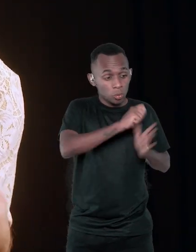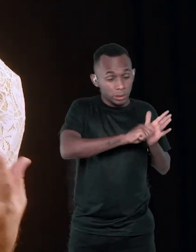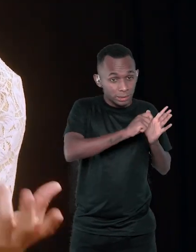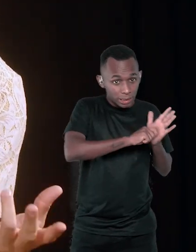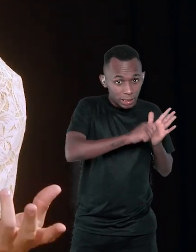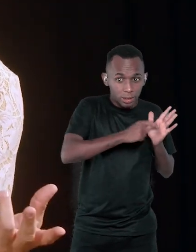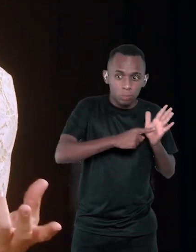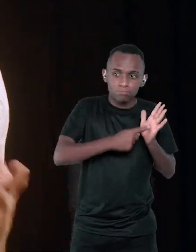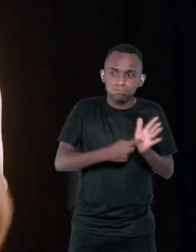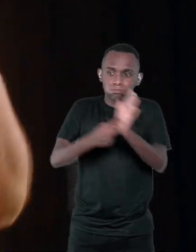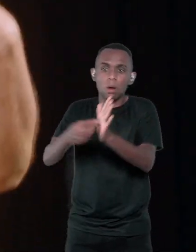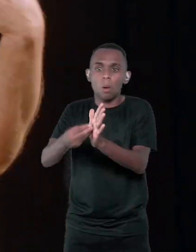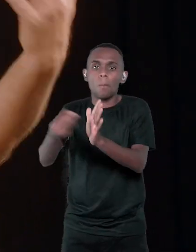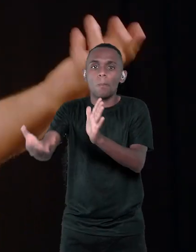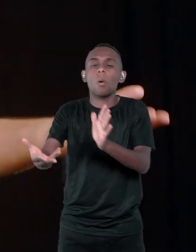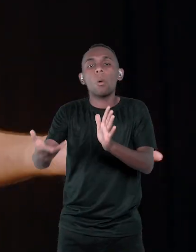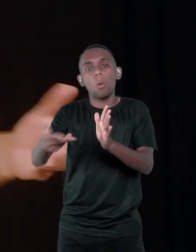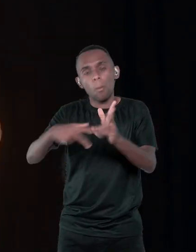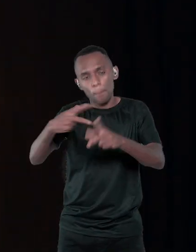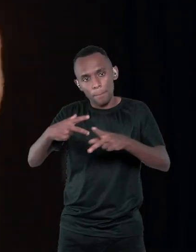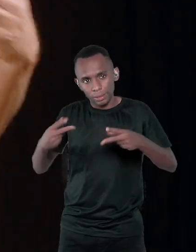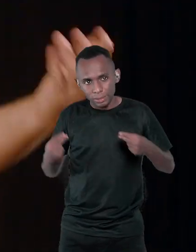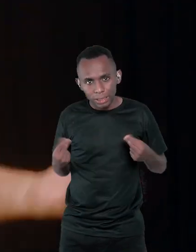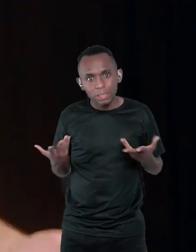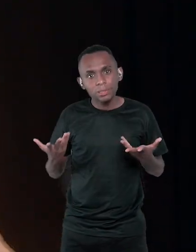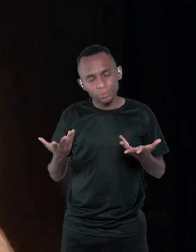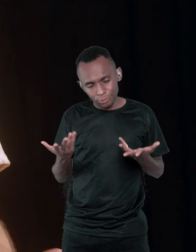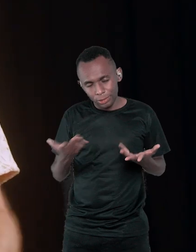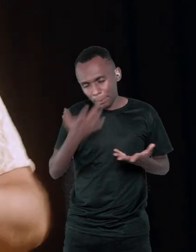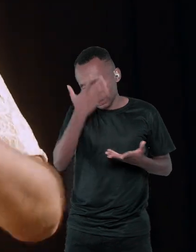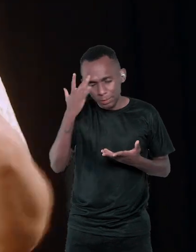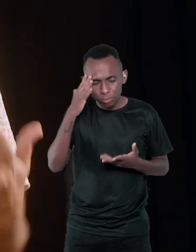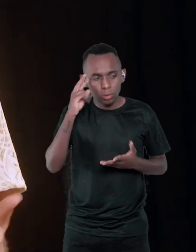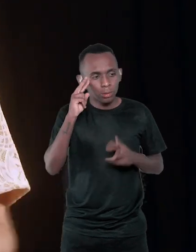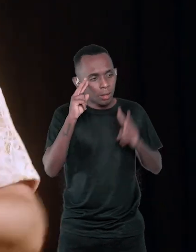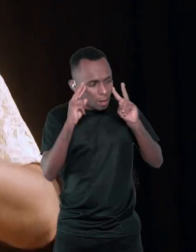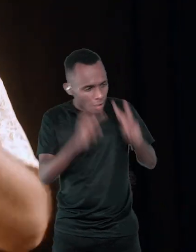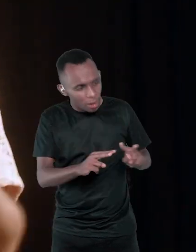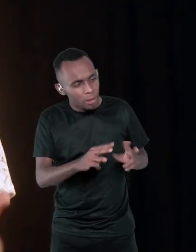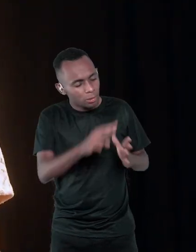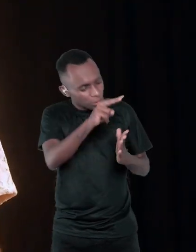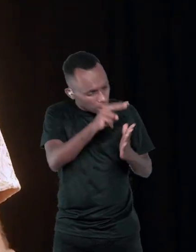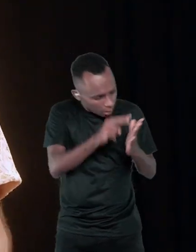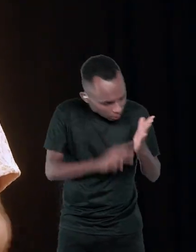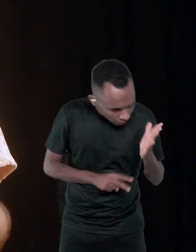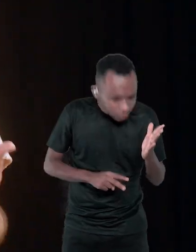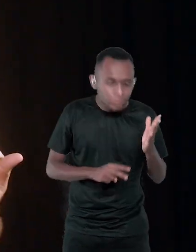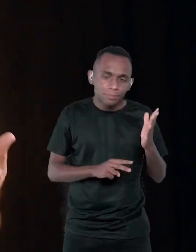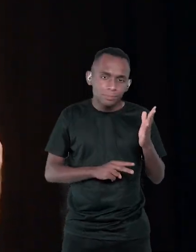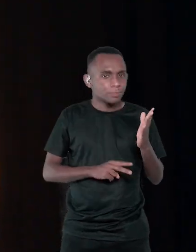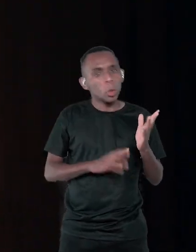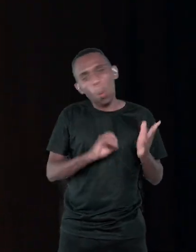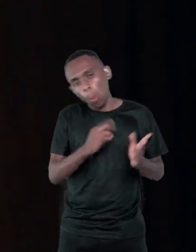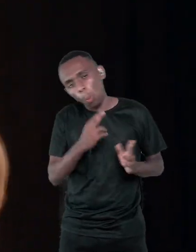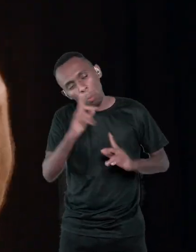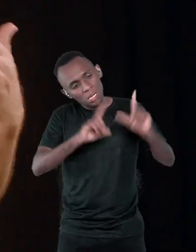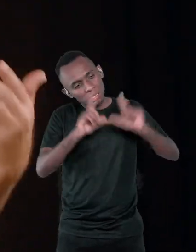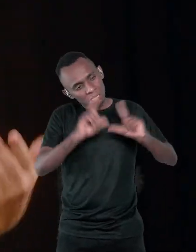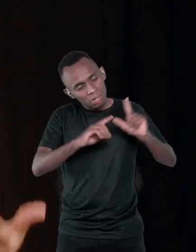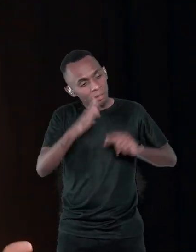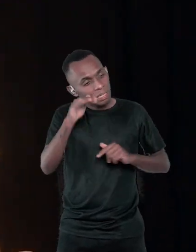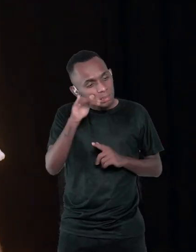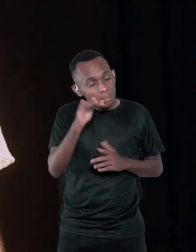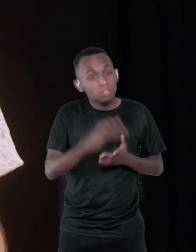dar para aquele leitor, ou o roteirista para aquele espectador, ou o blogueiro para o seu internauta, qualquer coisa assim. Então,